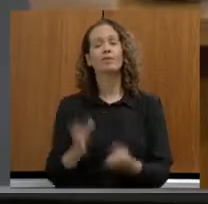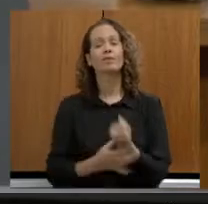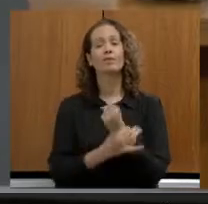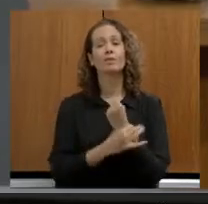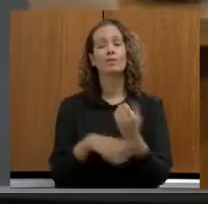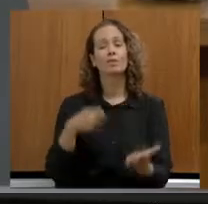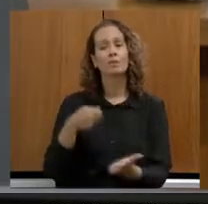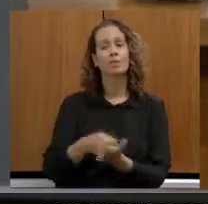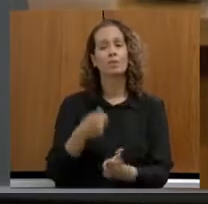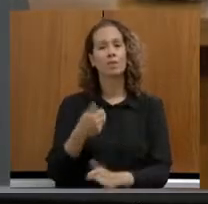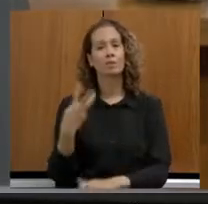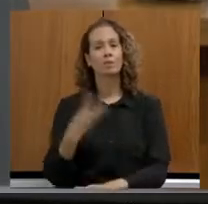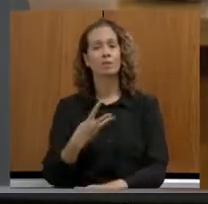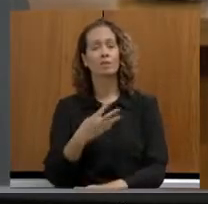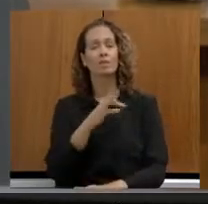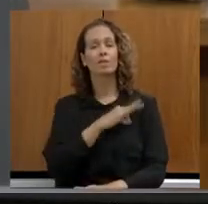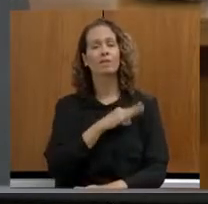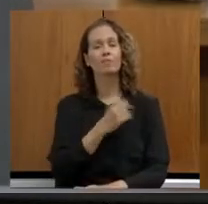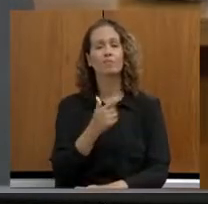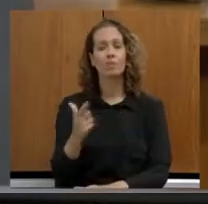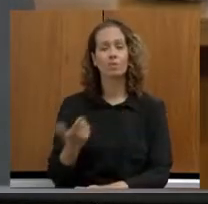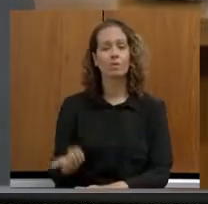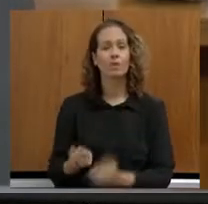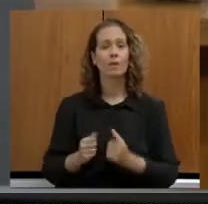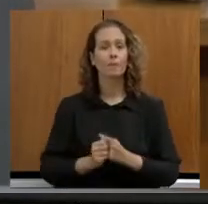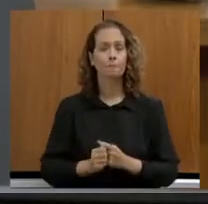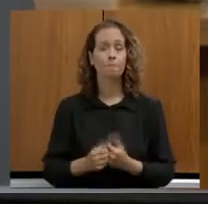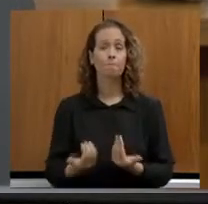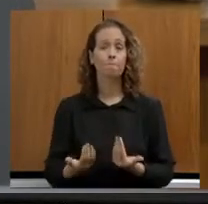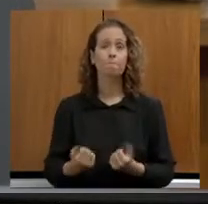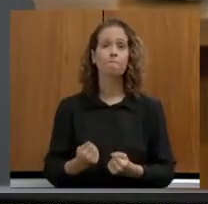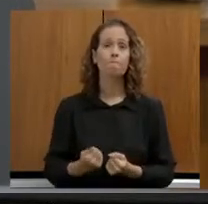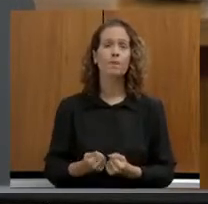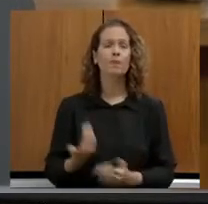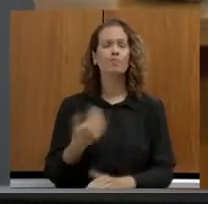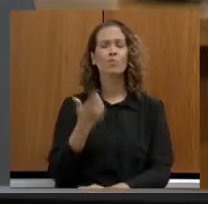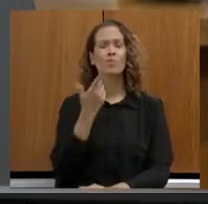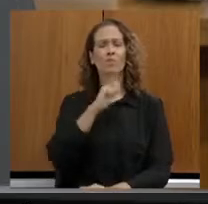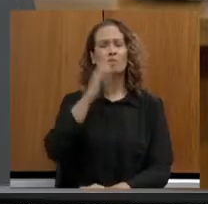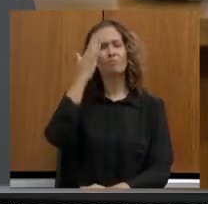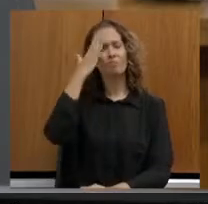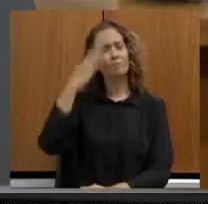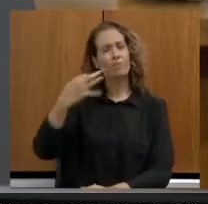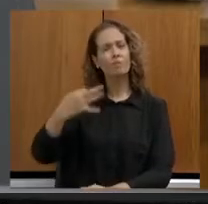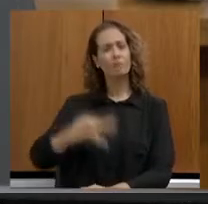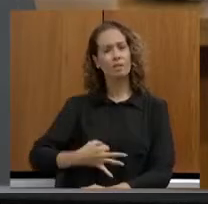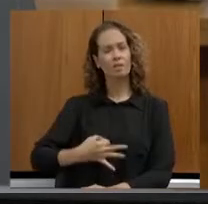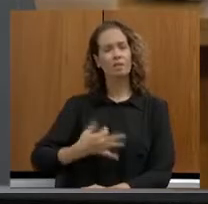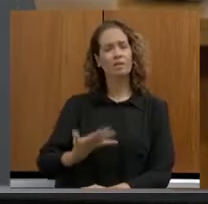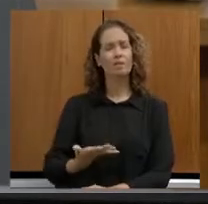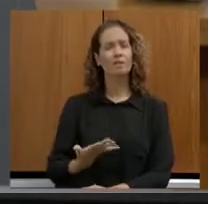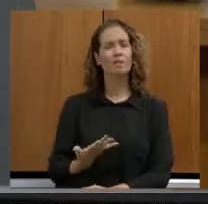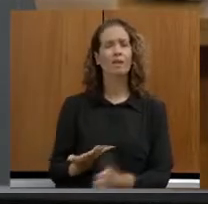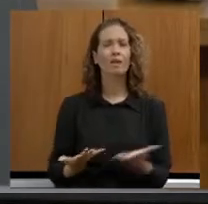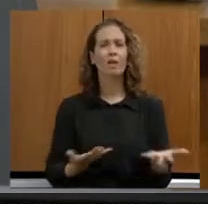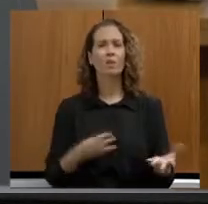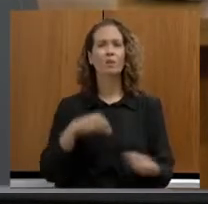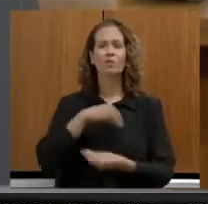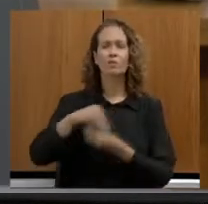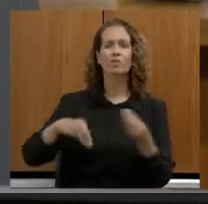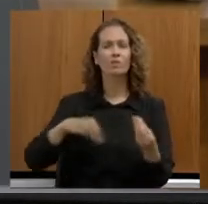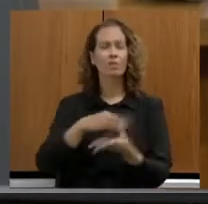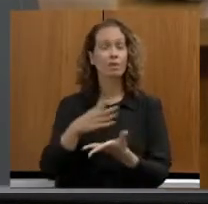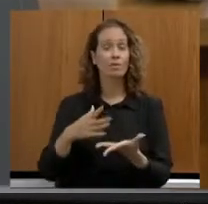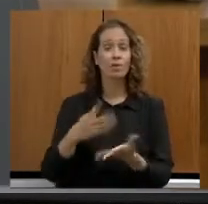segurança do pagamento do 13º eu eu não eu não consigo compreender a gente eu tô misturando a